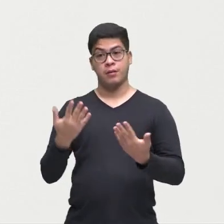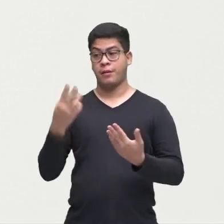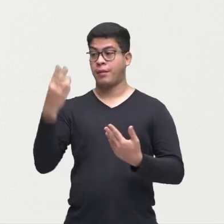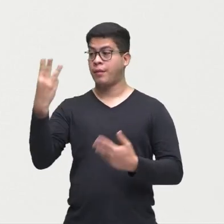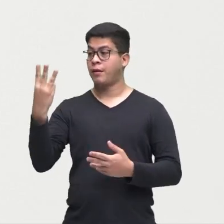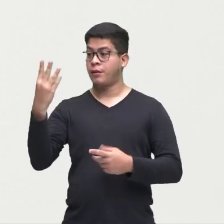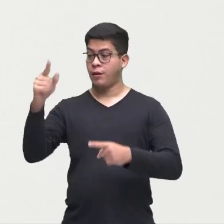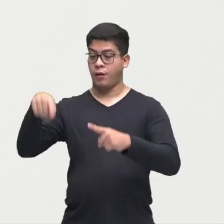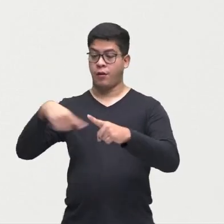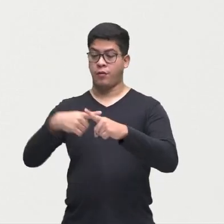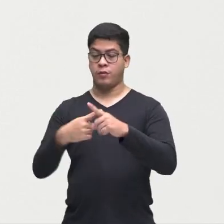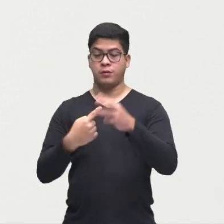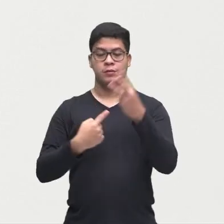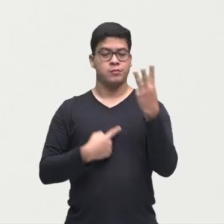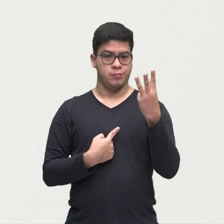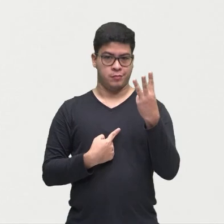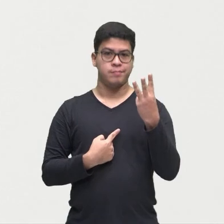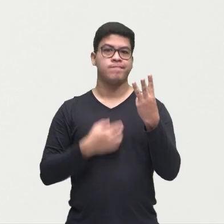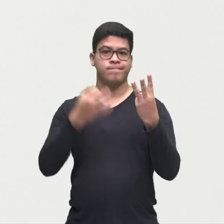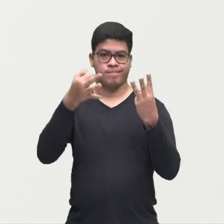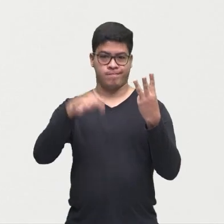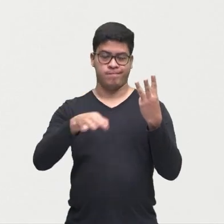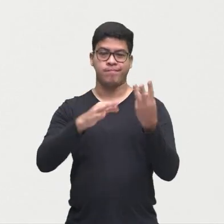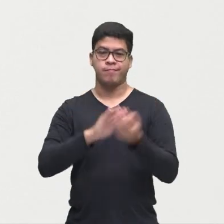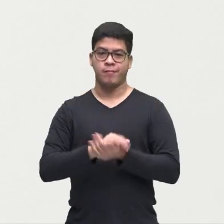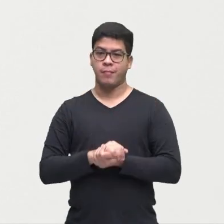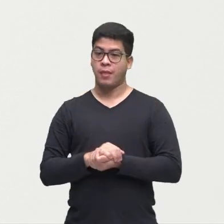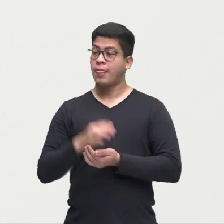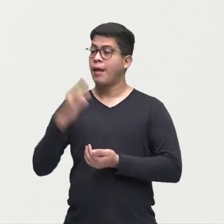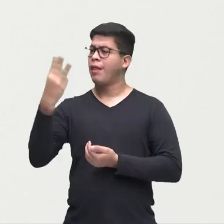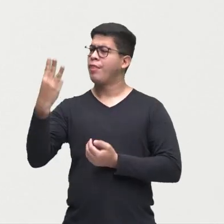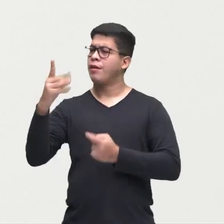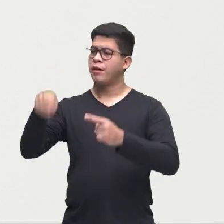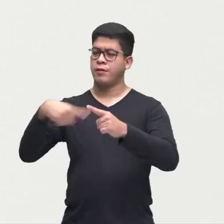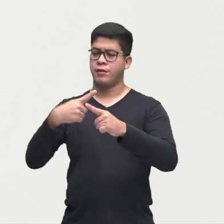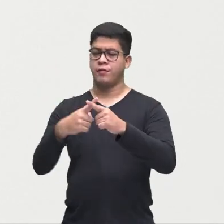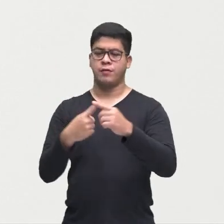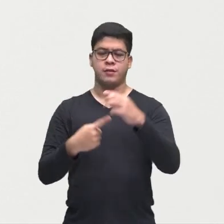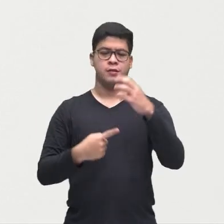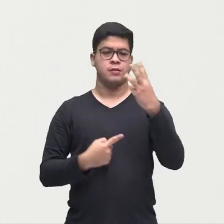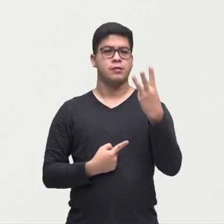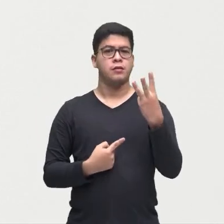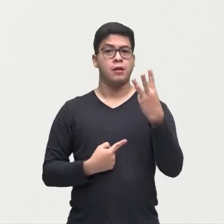1, 3. Bacana? 3 vezes 3, 9.